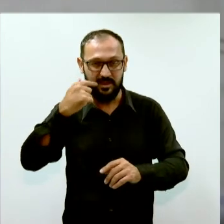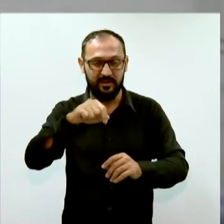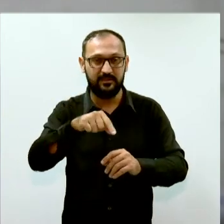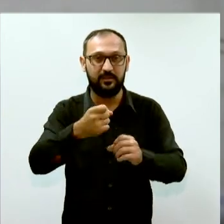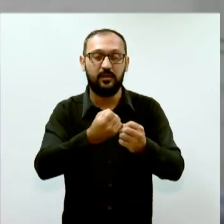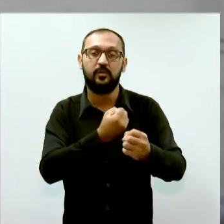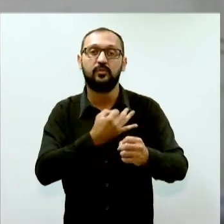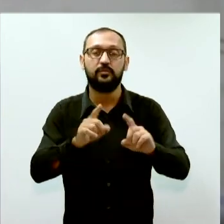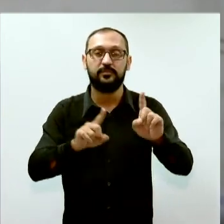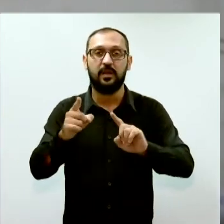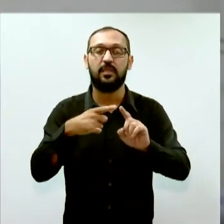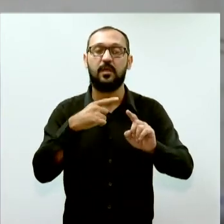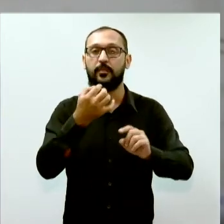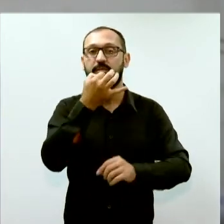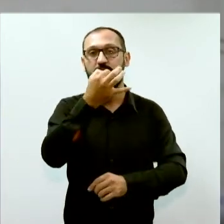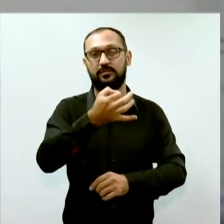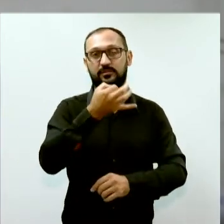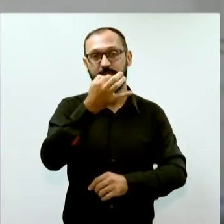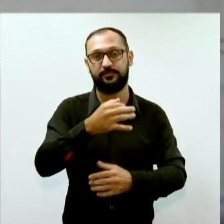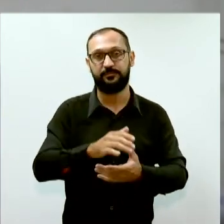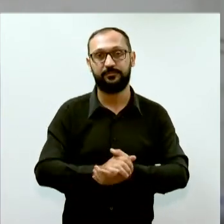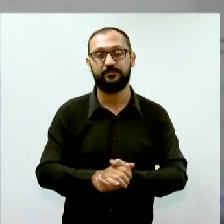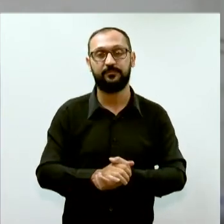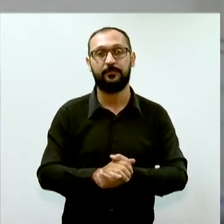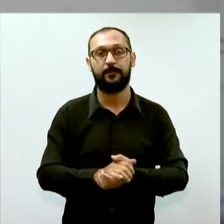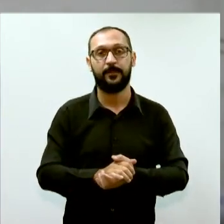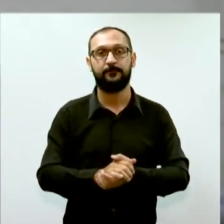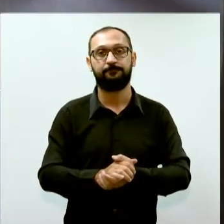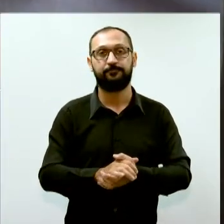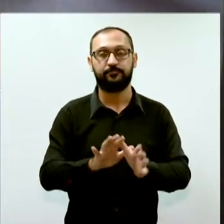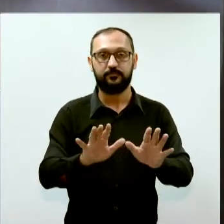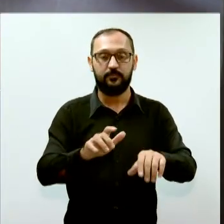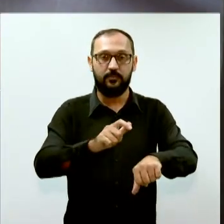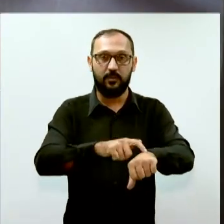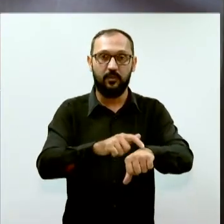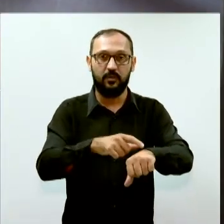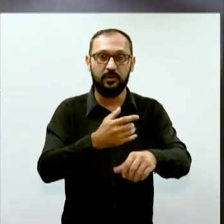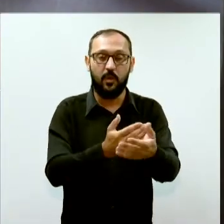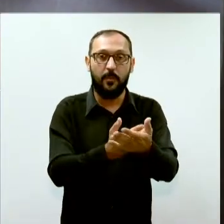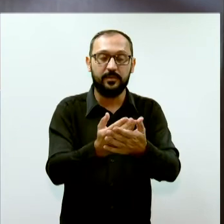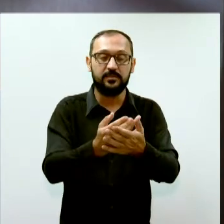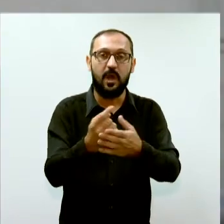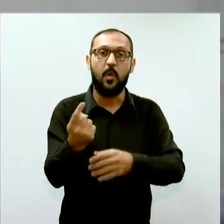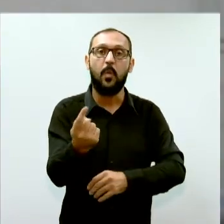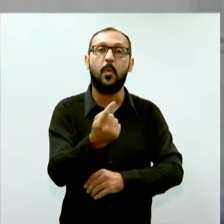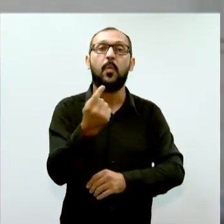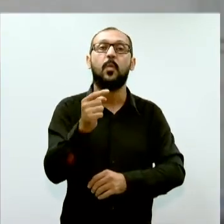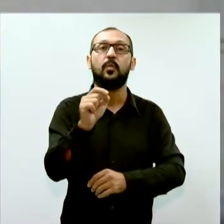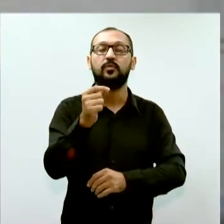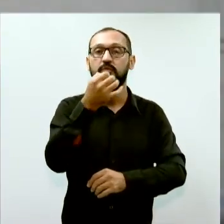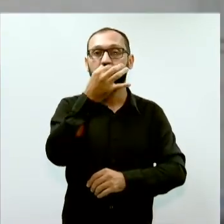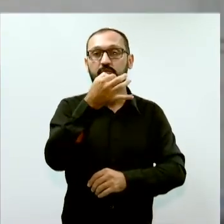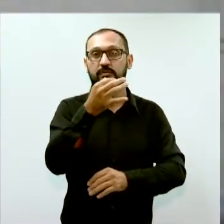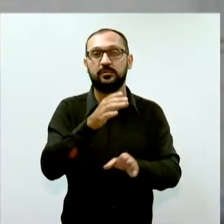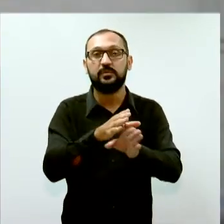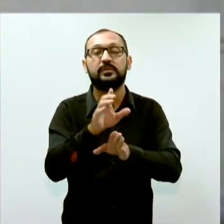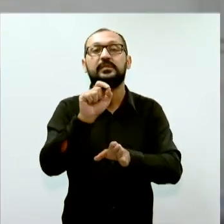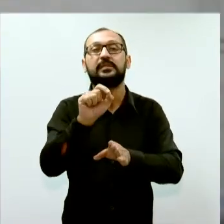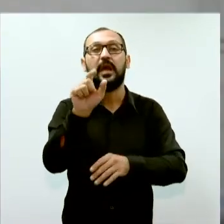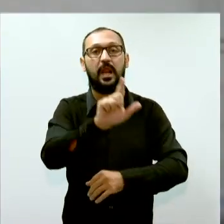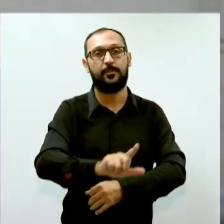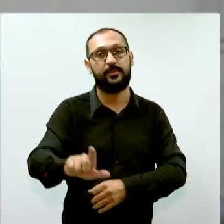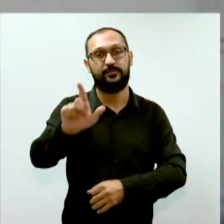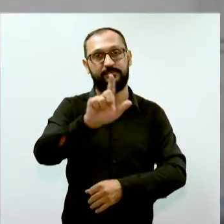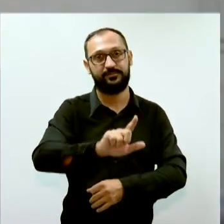uma sugestão. Mas o que eu estou dizendo é que quando eles começam a ser a única fonte de indicação do que